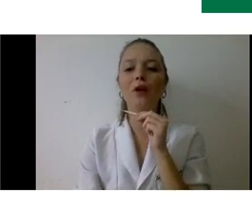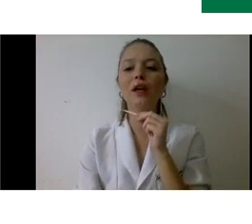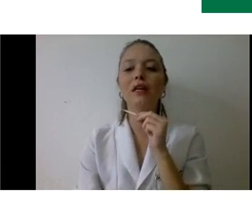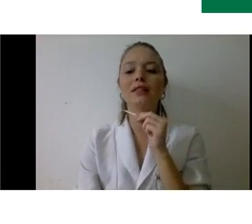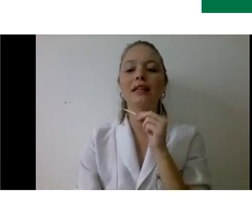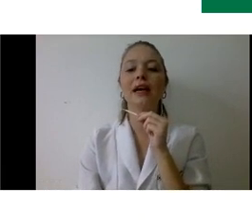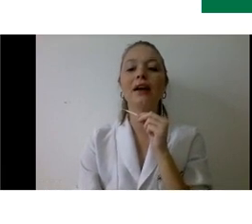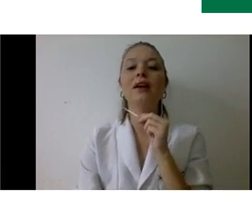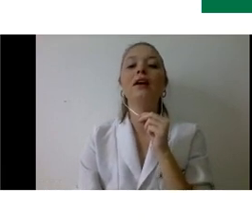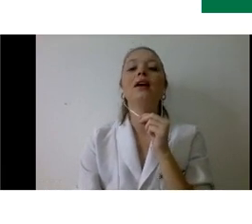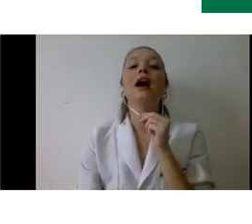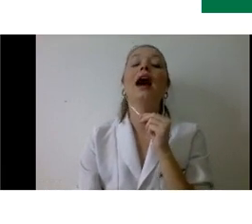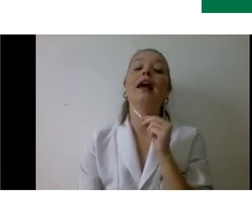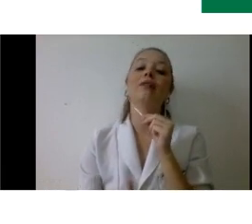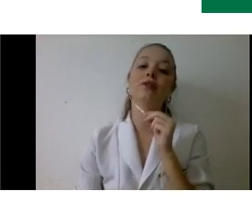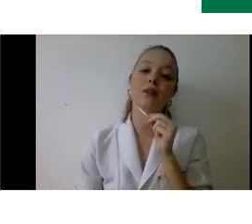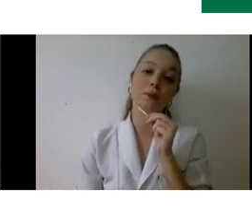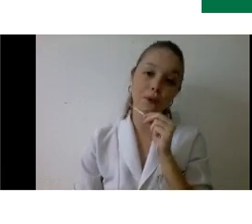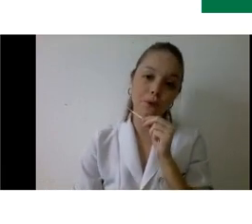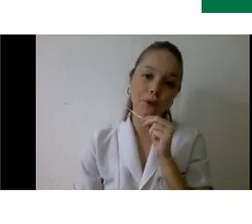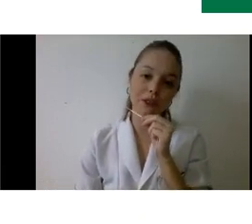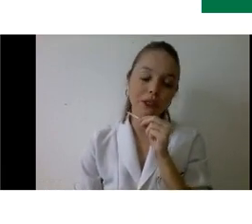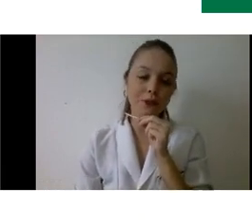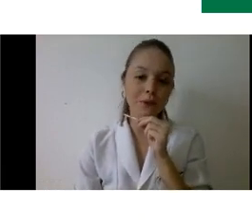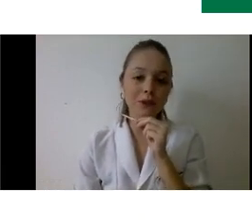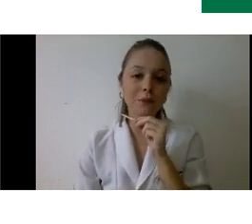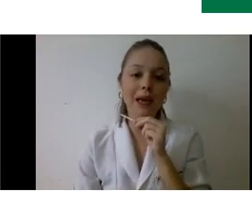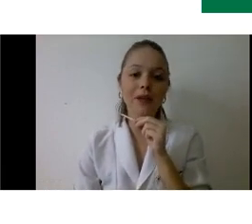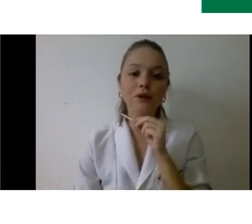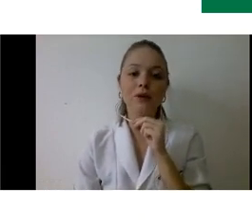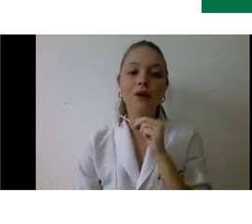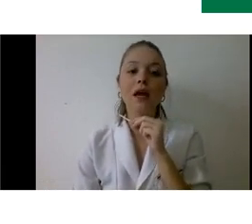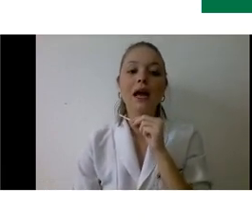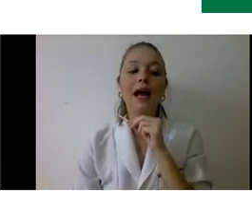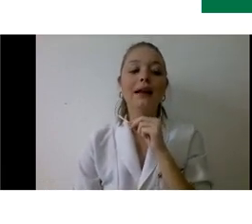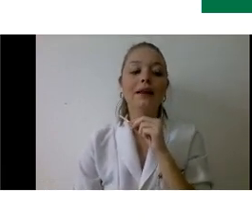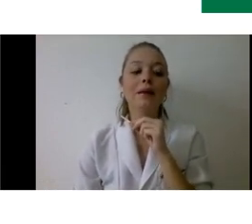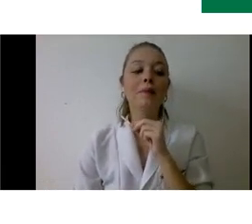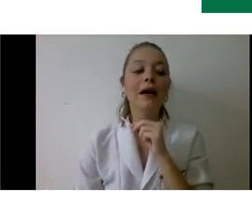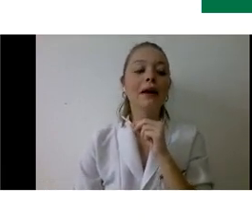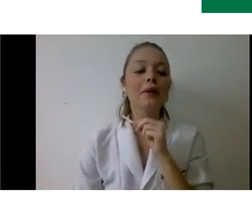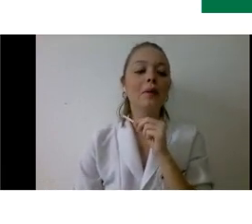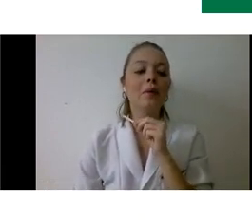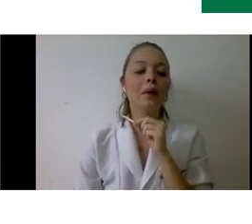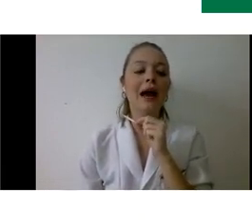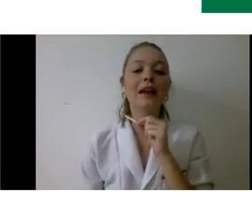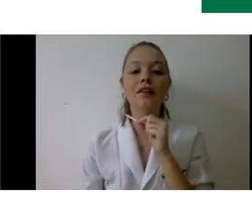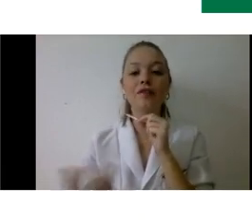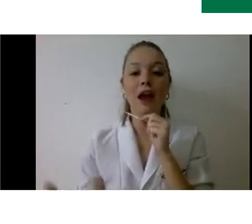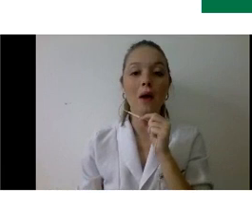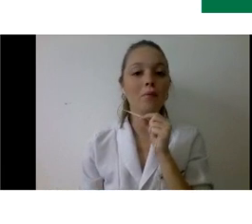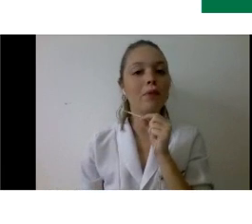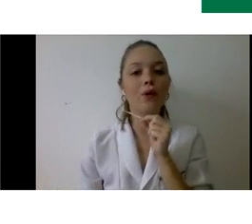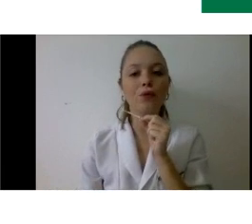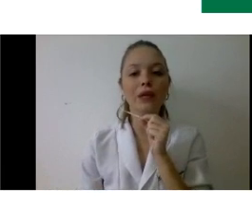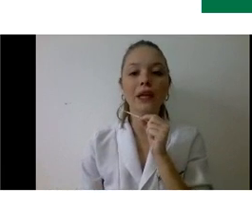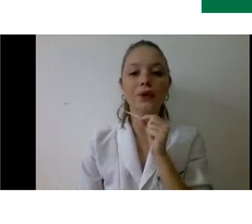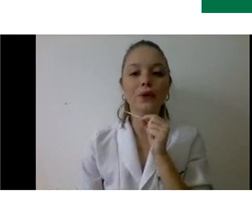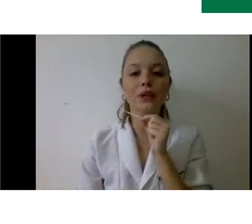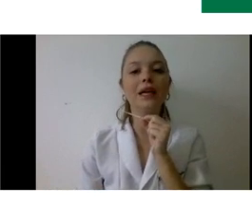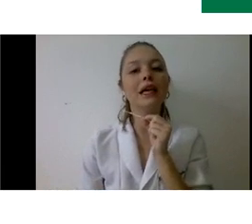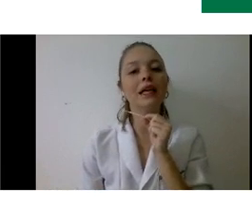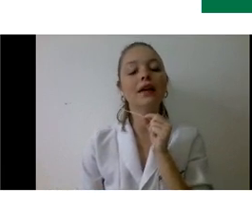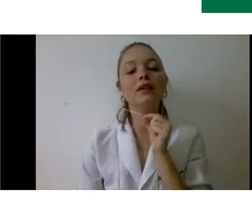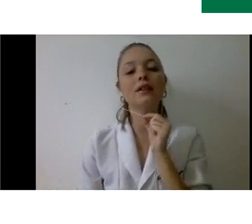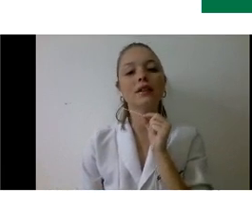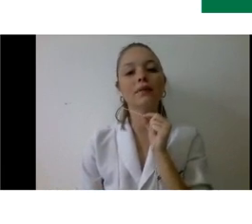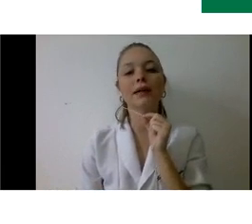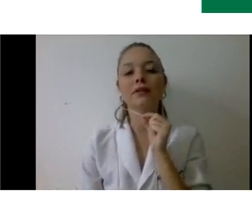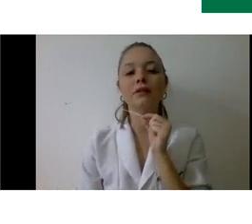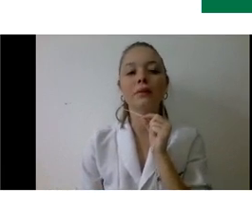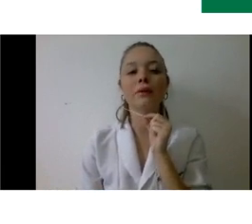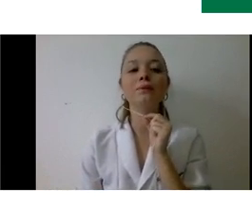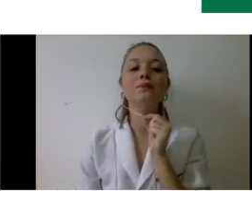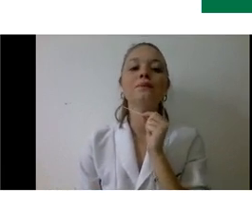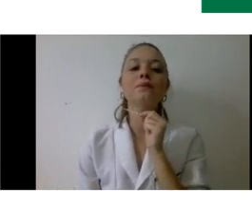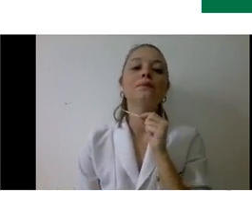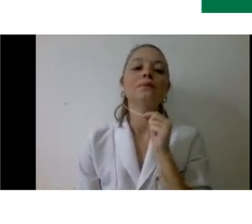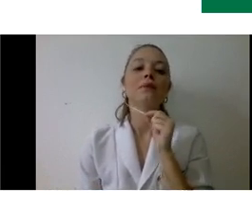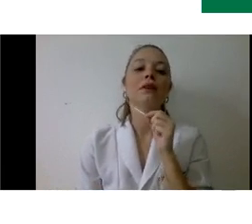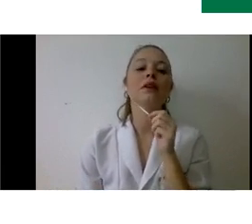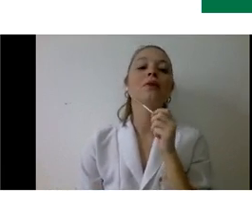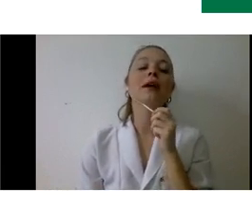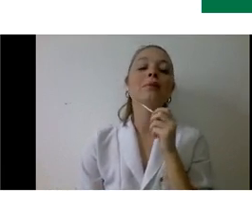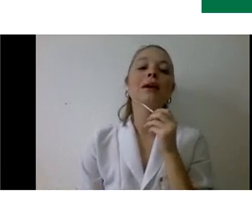com bolhas, né? Aí você procura um atendimento médico, até para aliviar um pouco da dor da criança também, tá